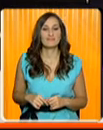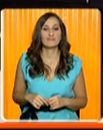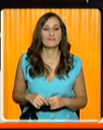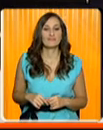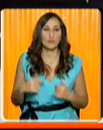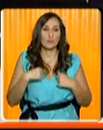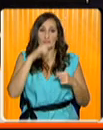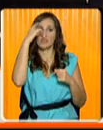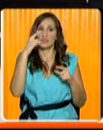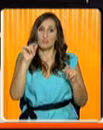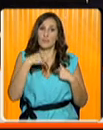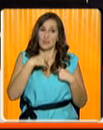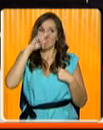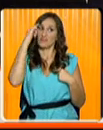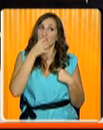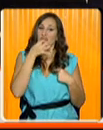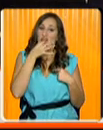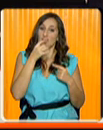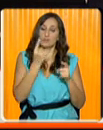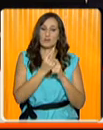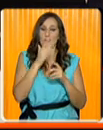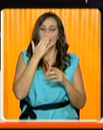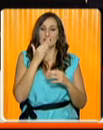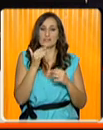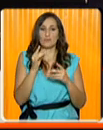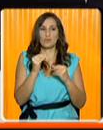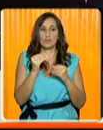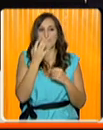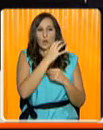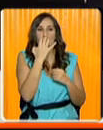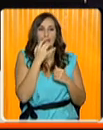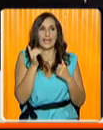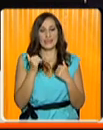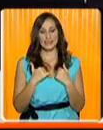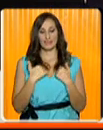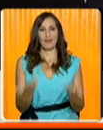Também me custa falar disto. Também porquita assim no sentido de dada.